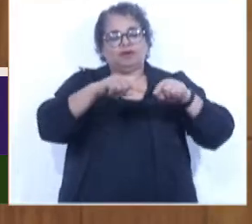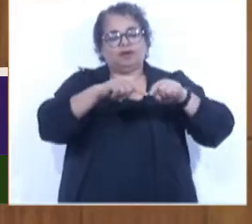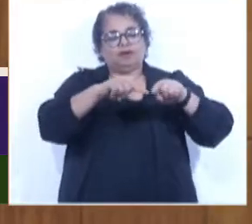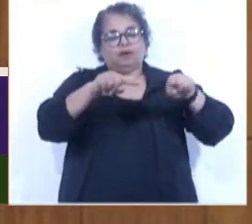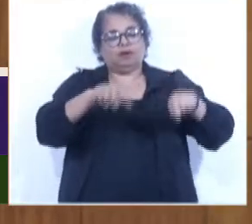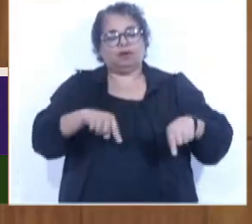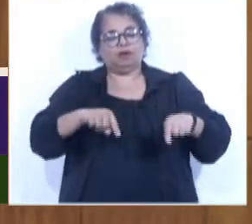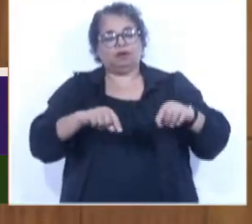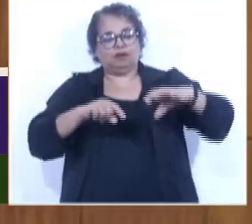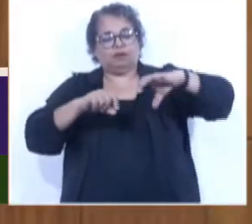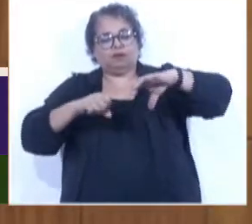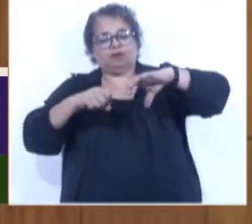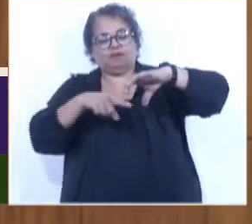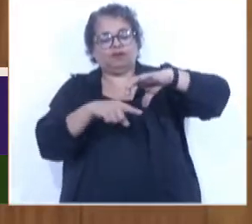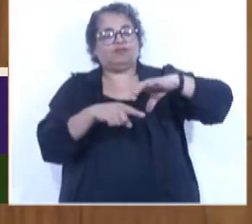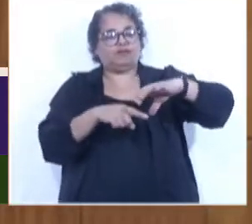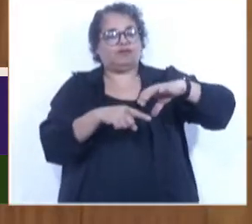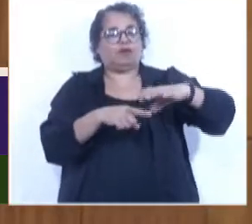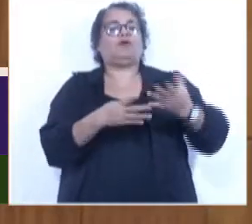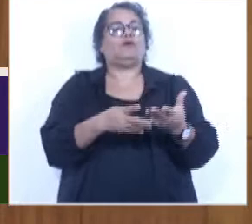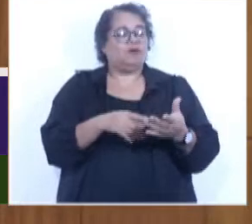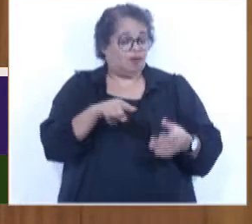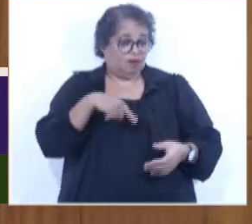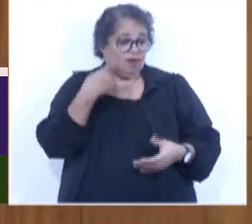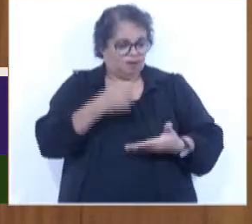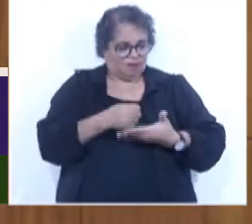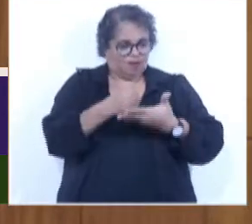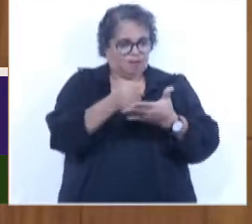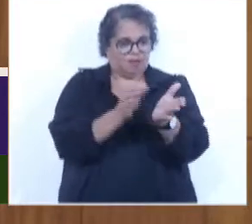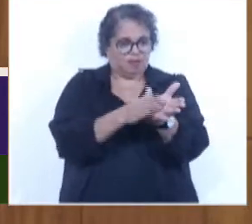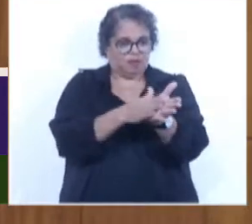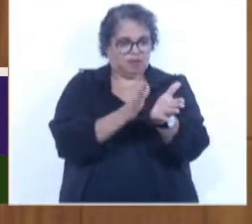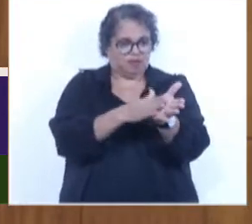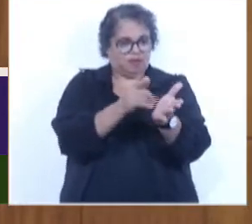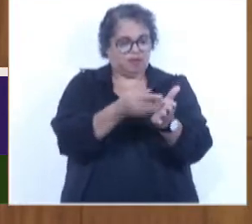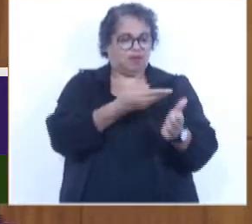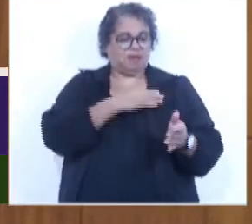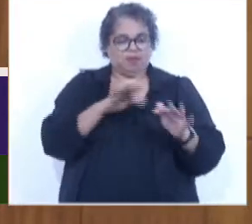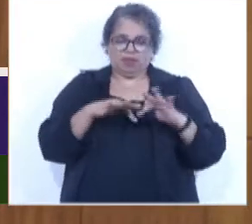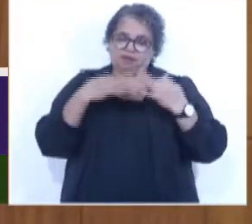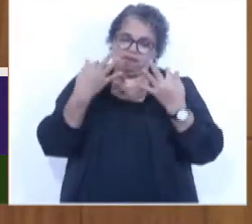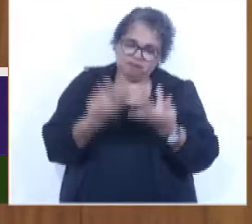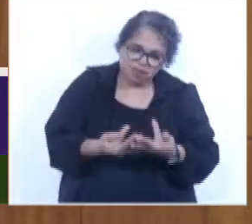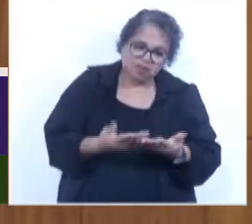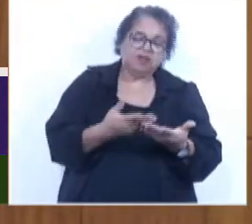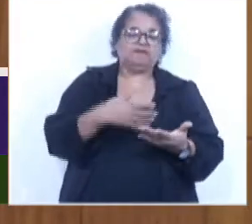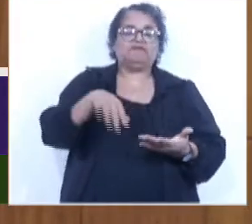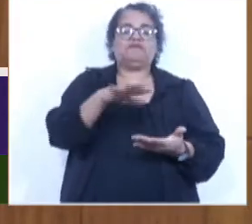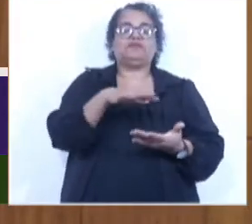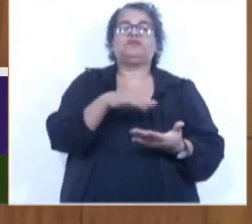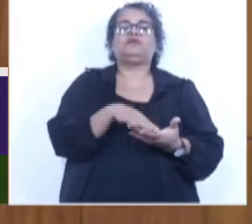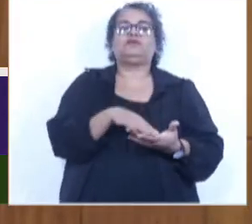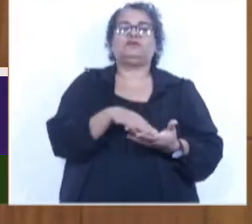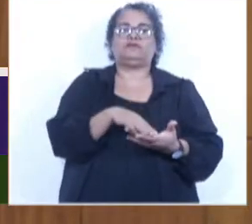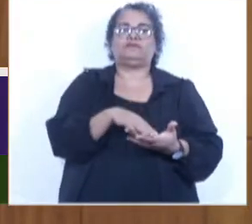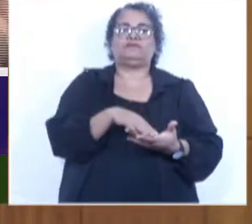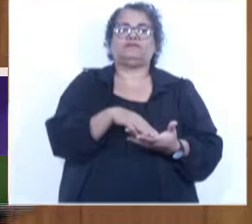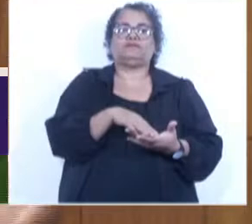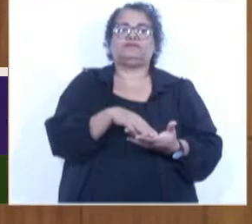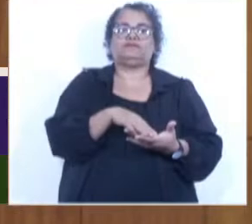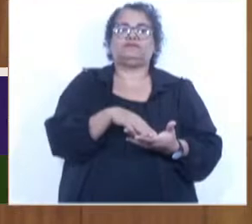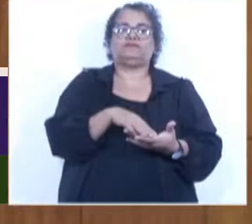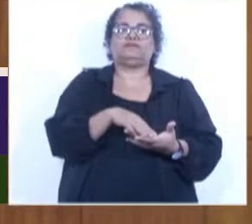né Nós somos amigos aí dos irmãos da família do Rick né do do do